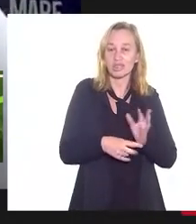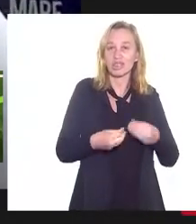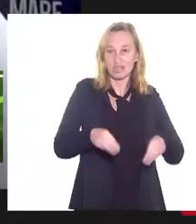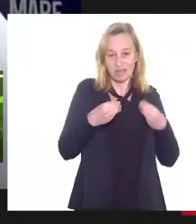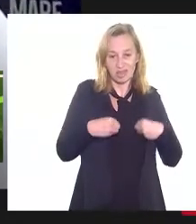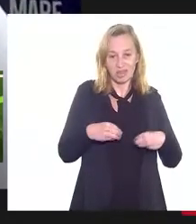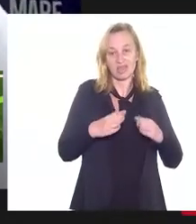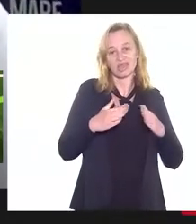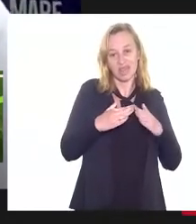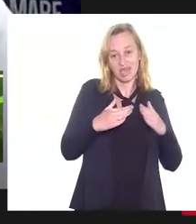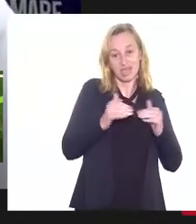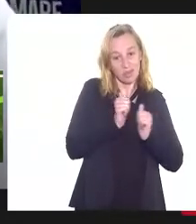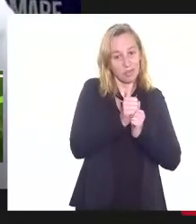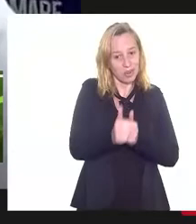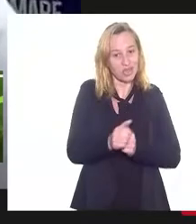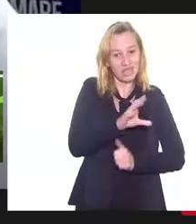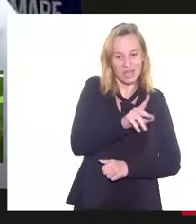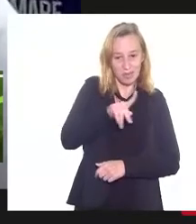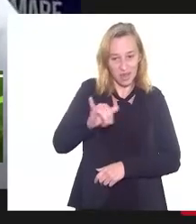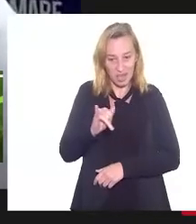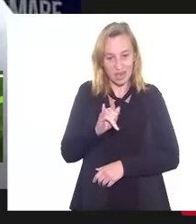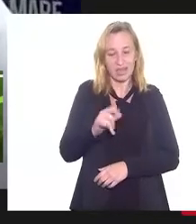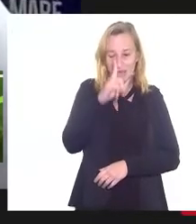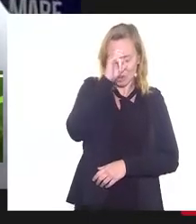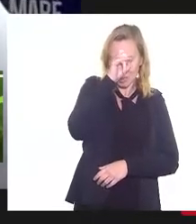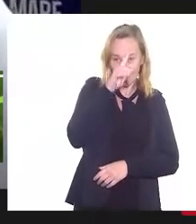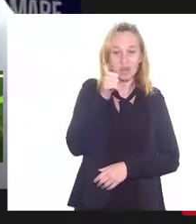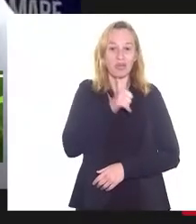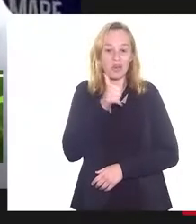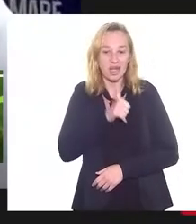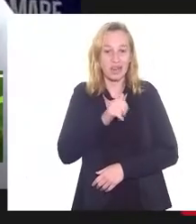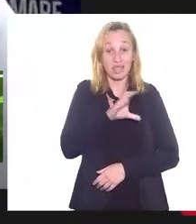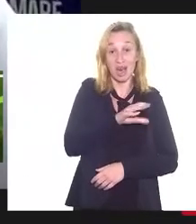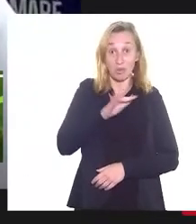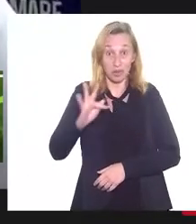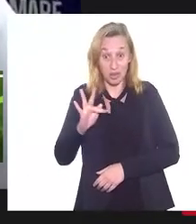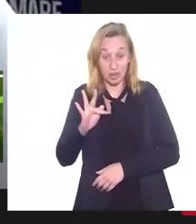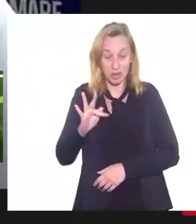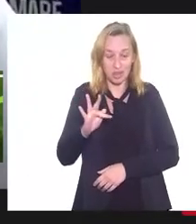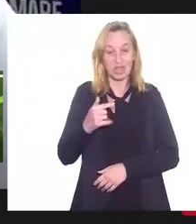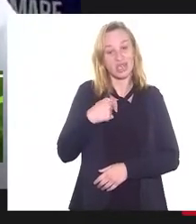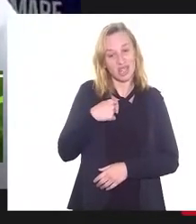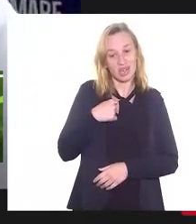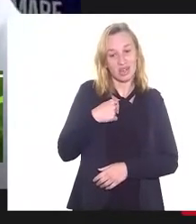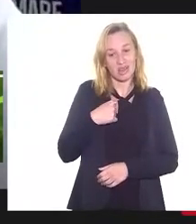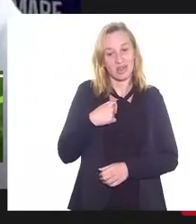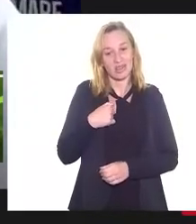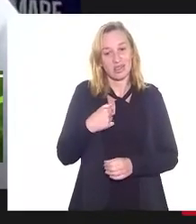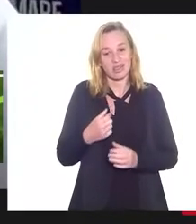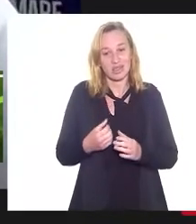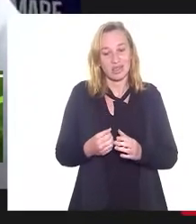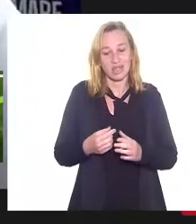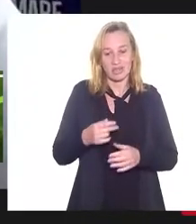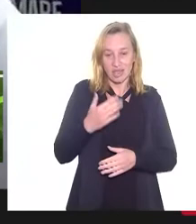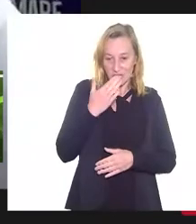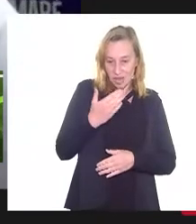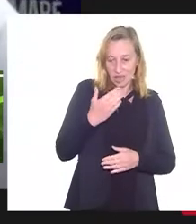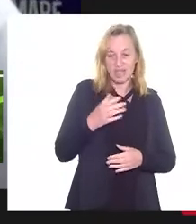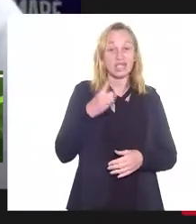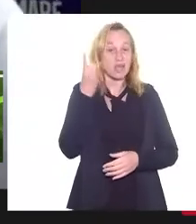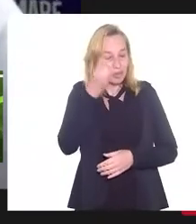no acompanhamento à CPI do Hospital da Mulher de Cabo Frio, que eu presidi, e a deputada Marta Rocha